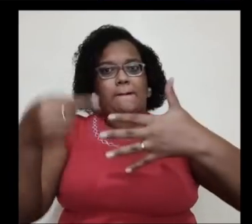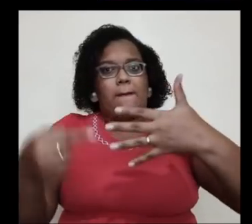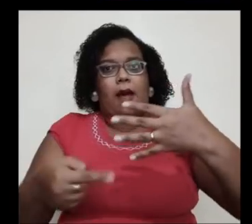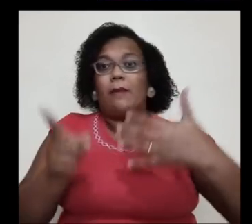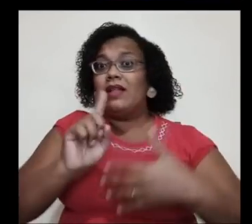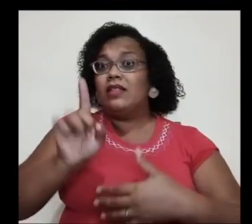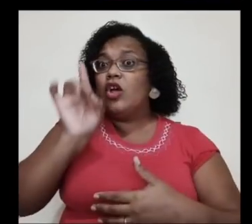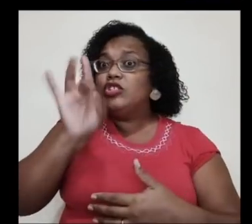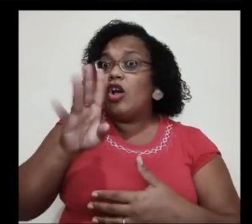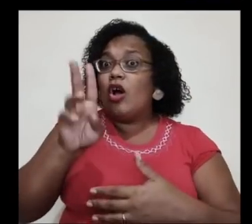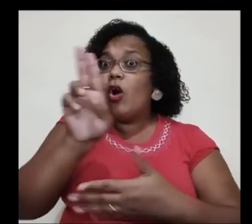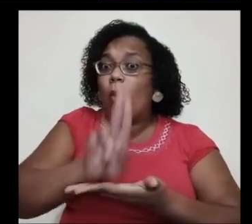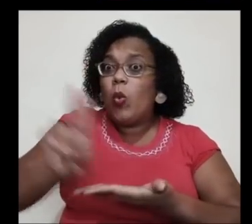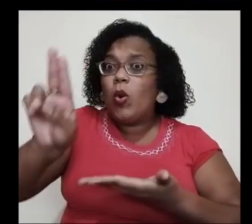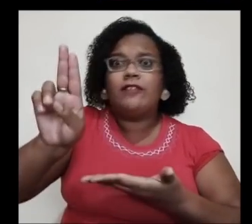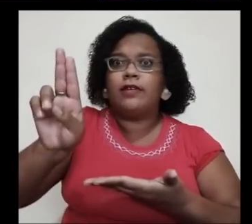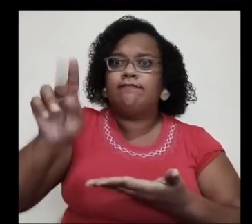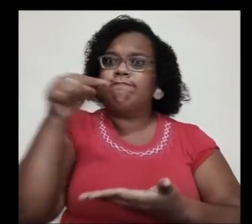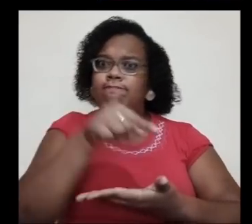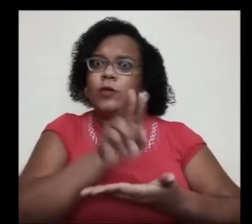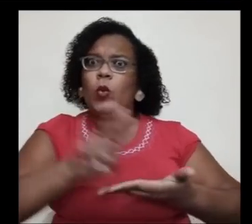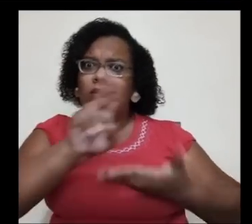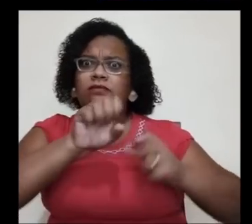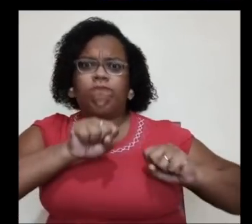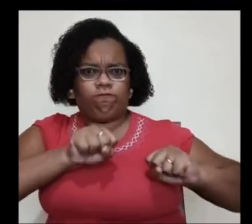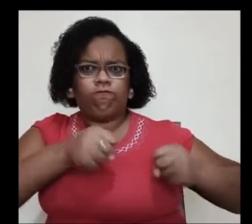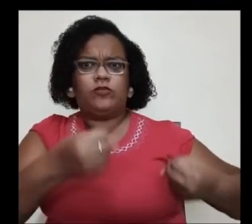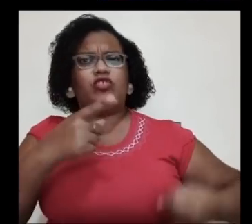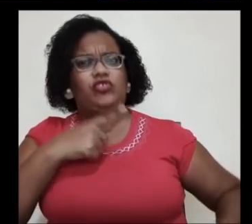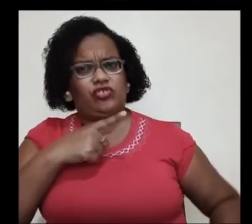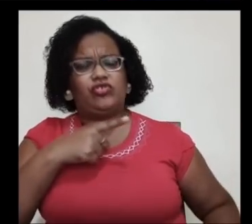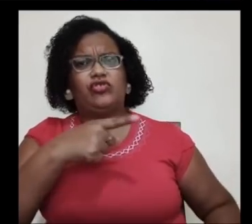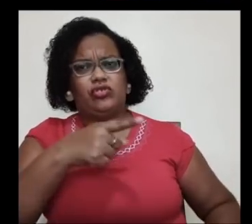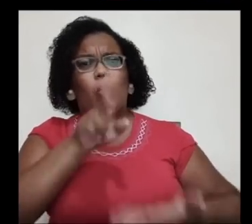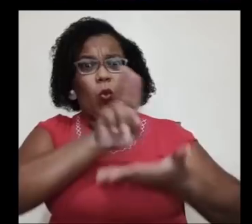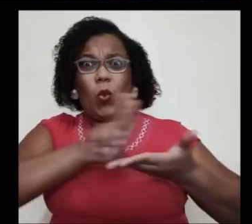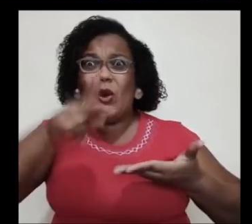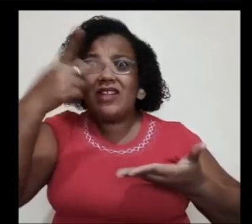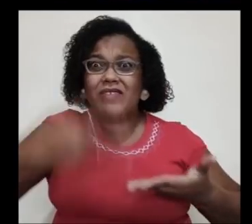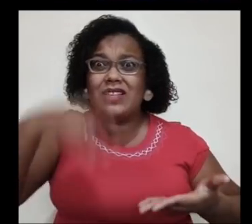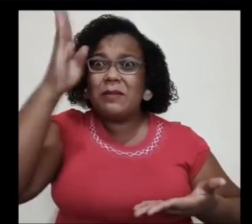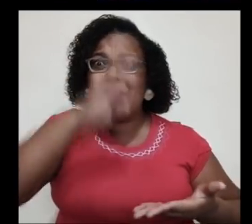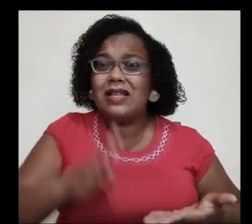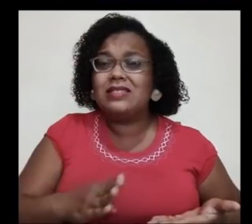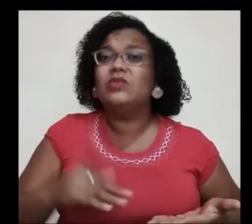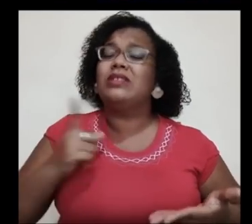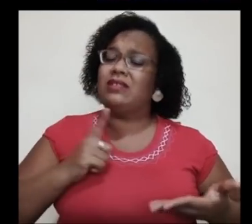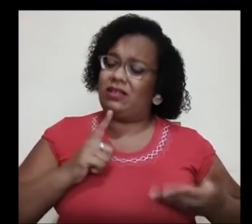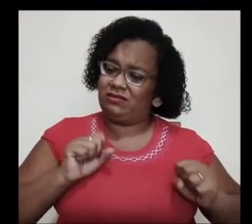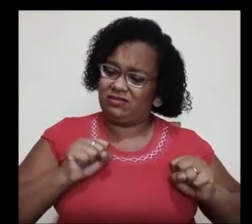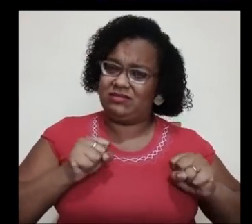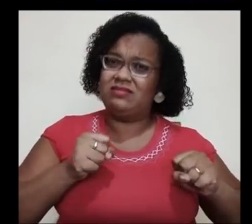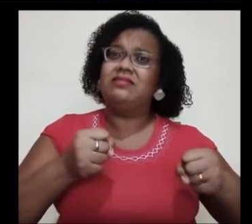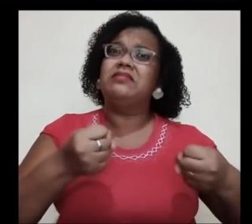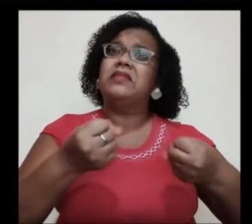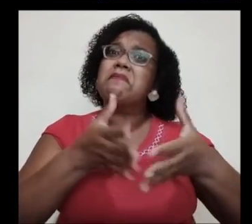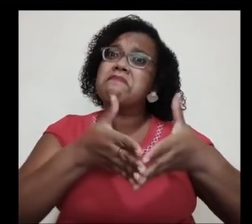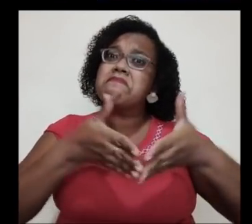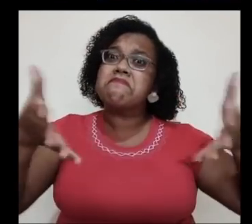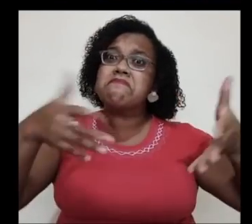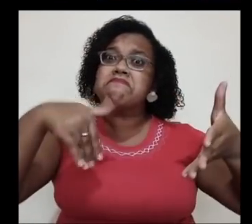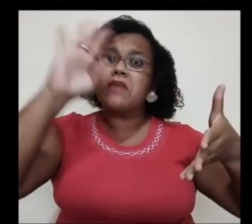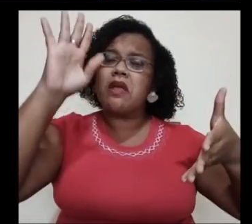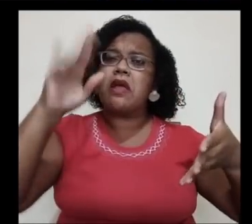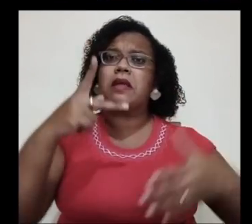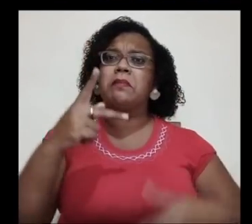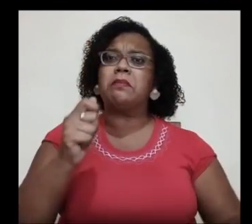brasileiras, inclusive, têm o maior número de patentes, depositantes de patentes residentes no